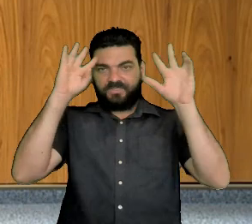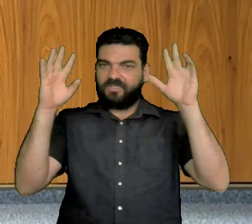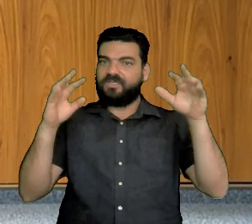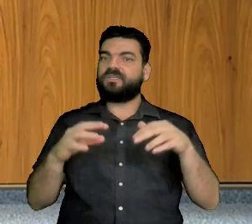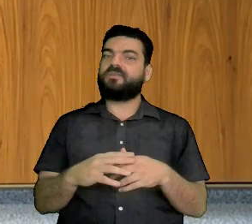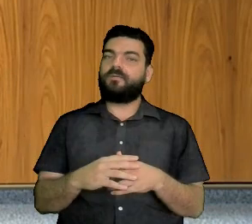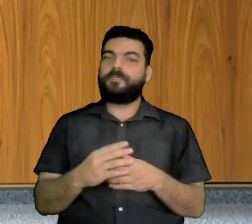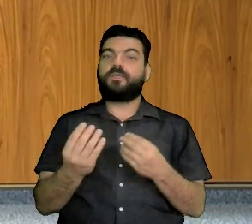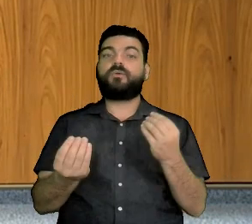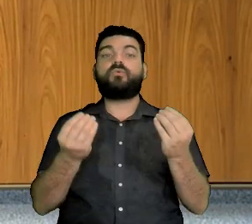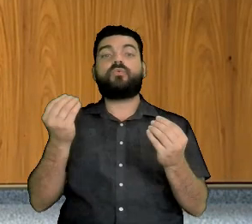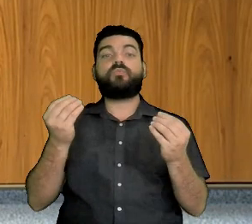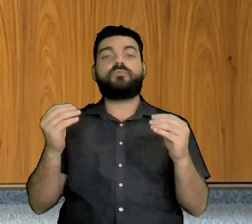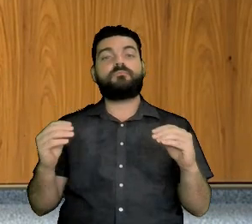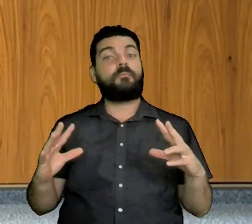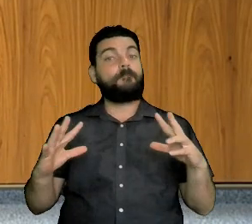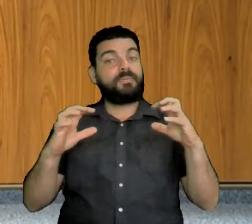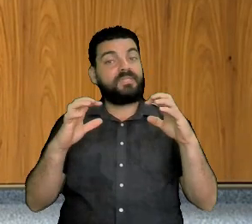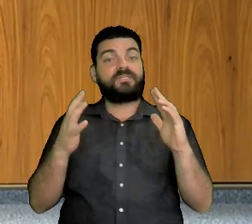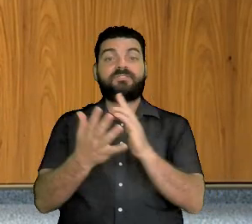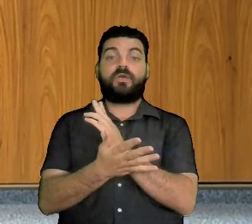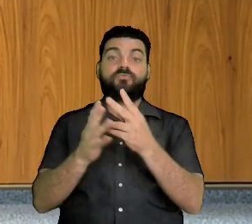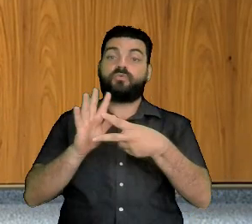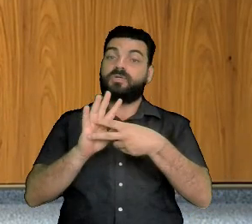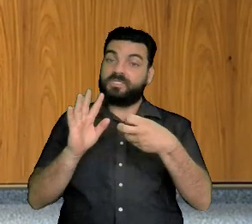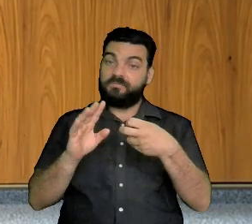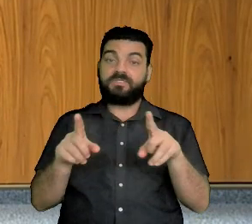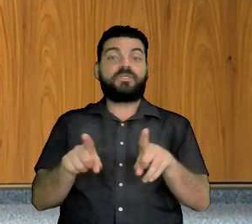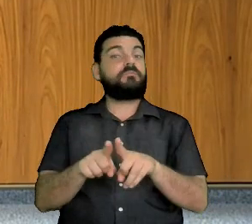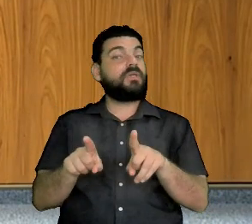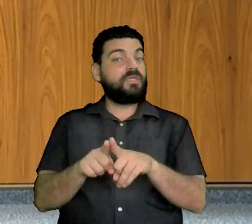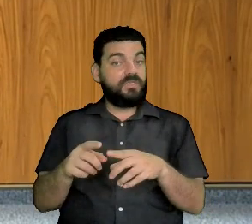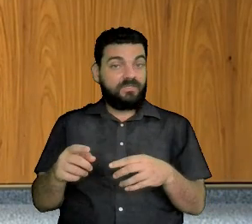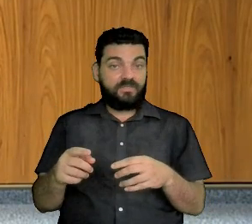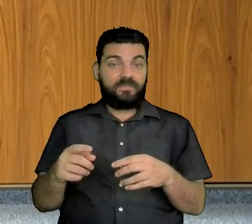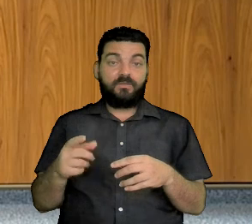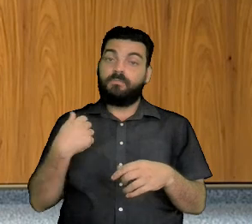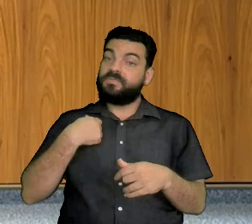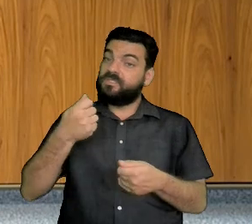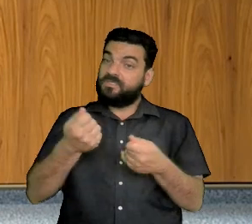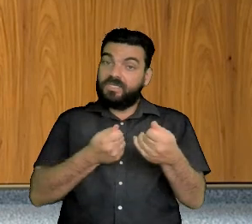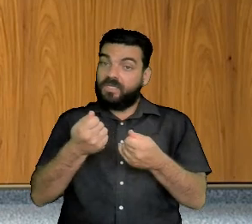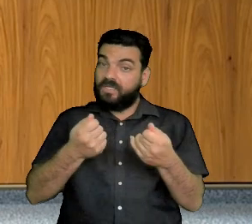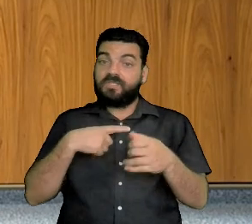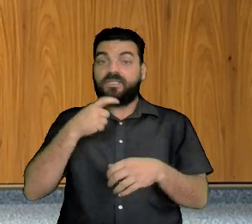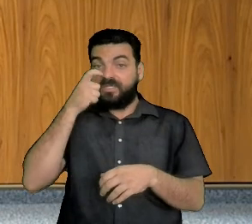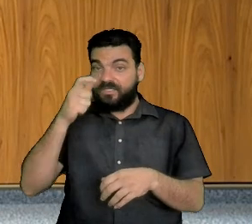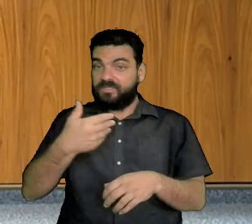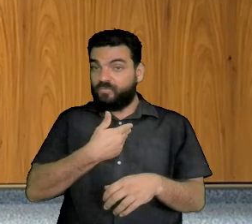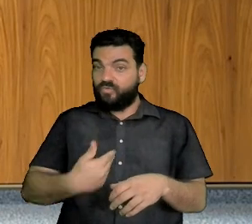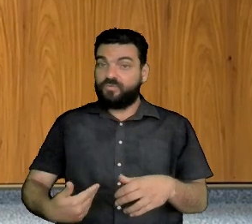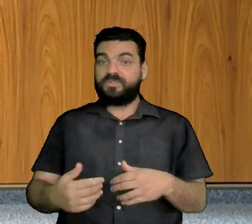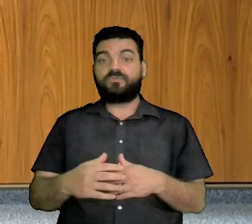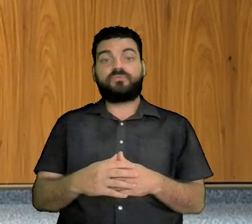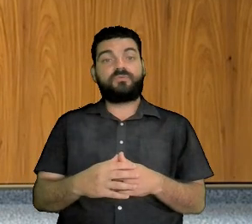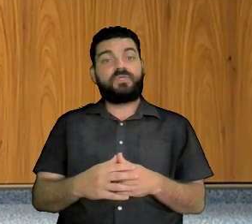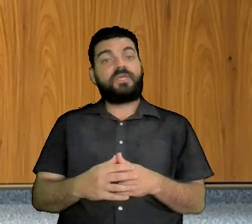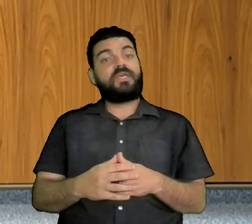público, pensar também nos conflitos, nos casos de natureza criminal e que também